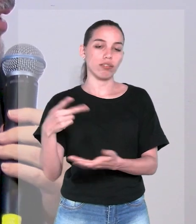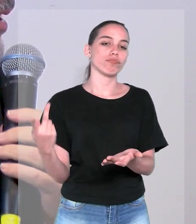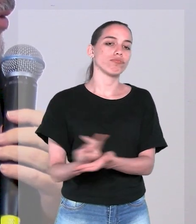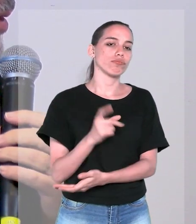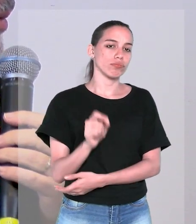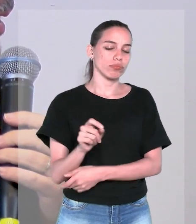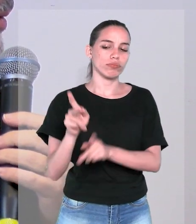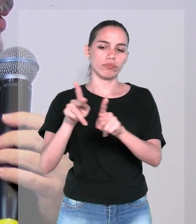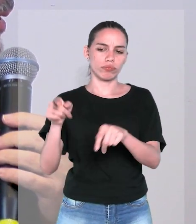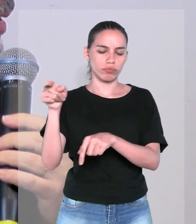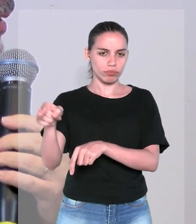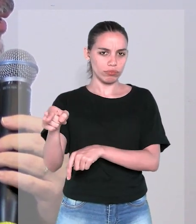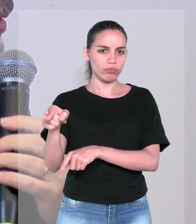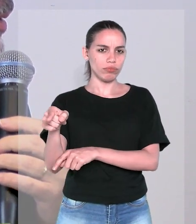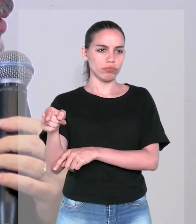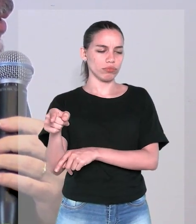quê? 10 anos, 8 anos?